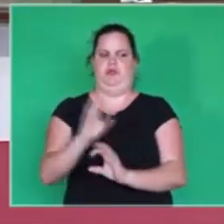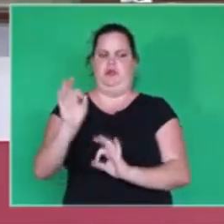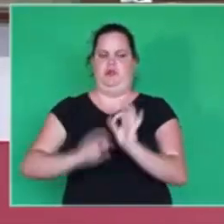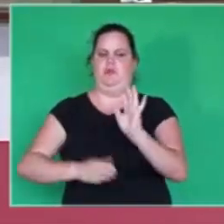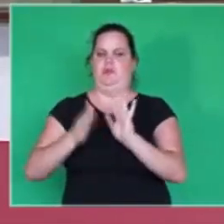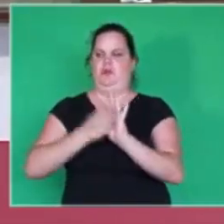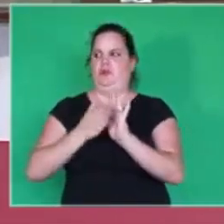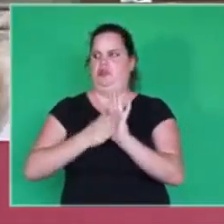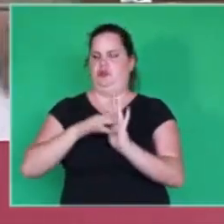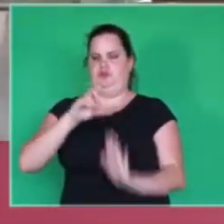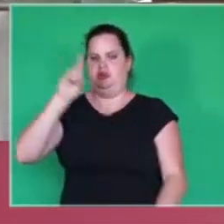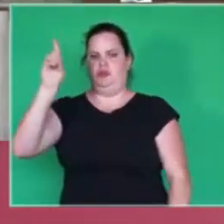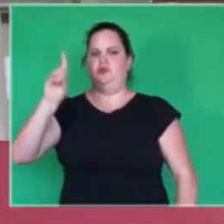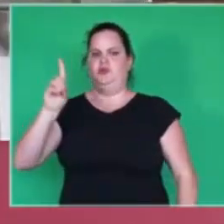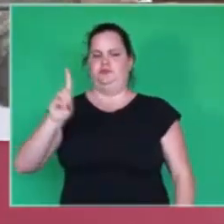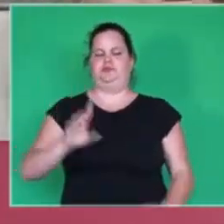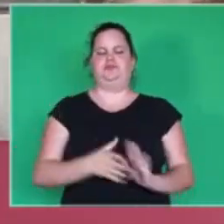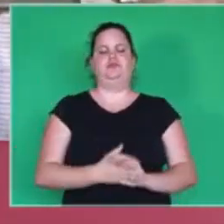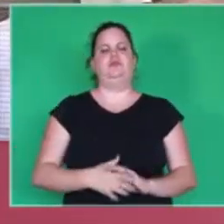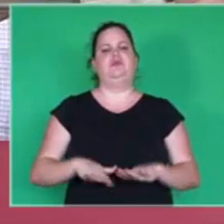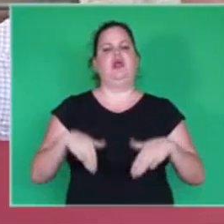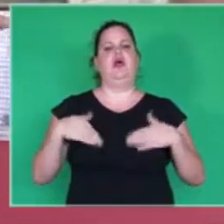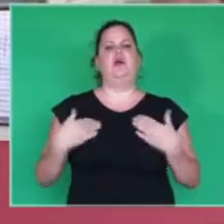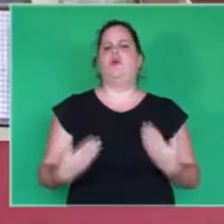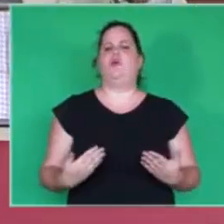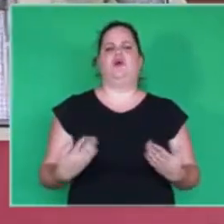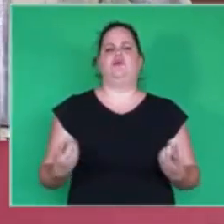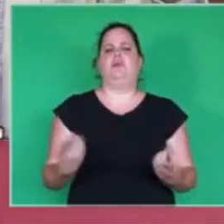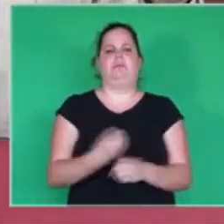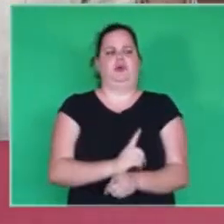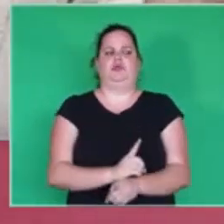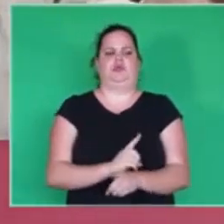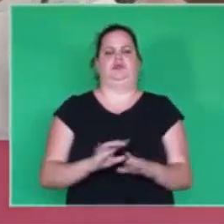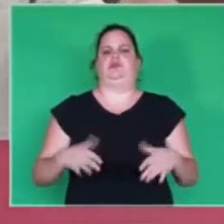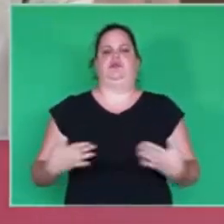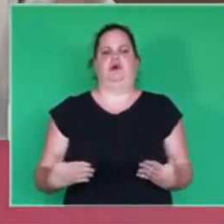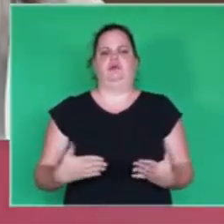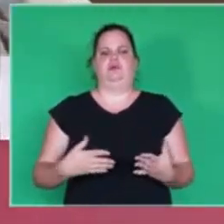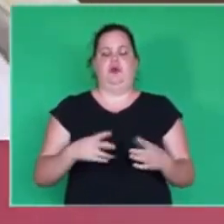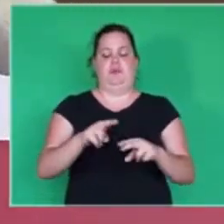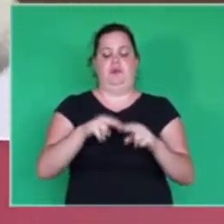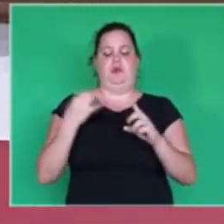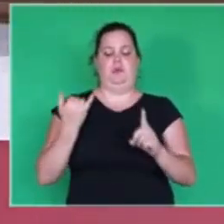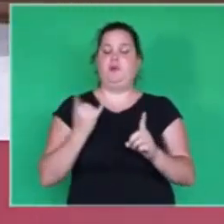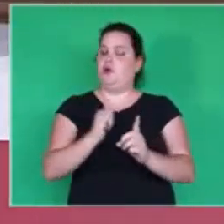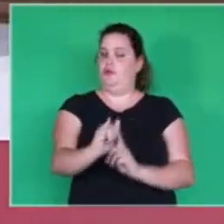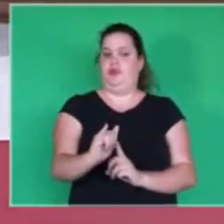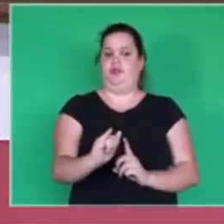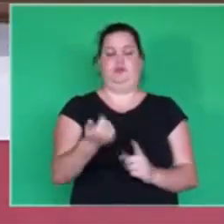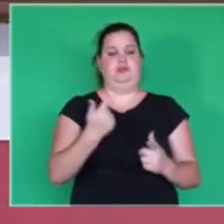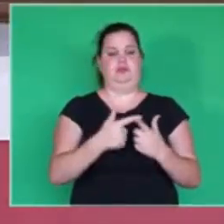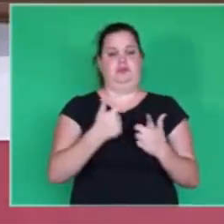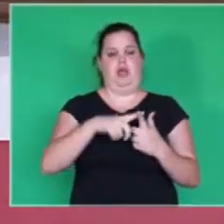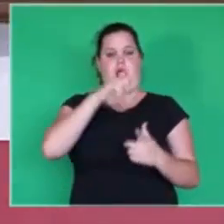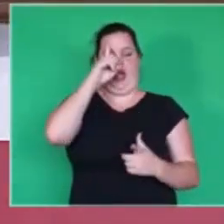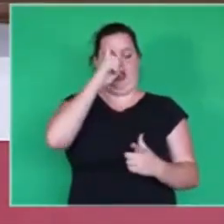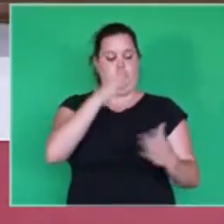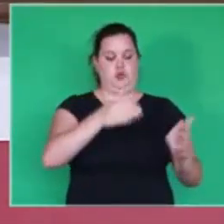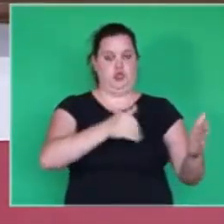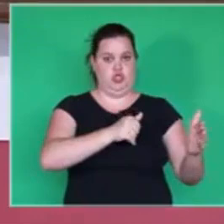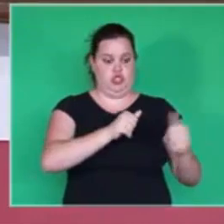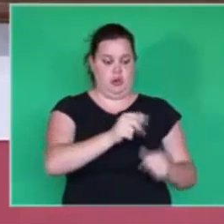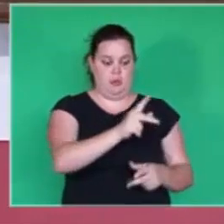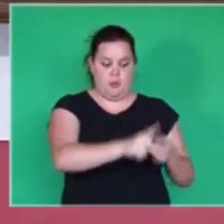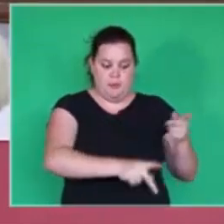Testamento? Foi o profético. Então, tudo, Deus chama um povo profeticamente, escolhe o